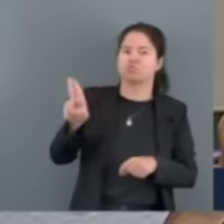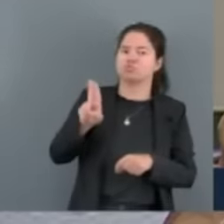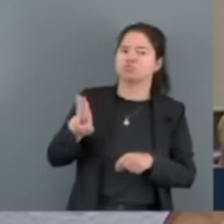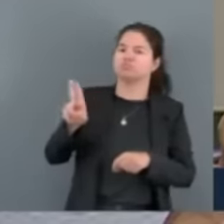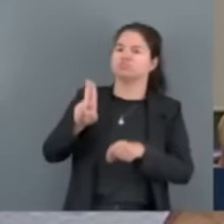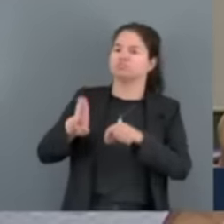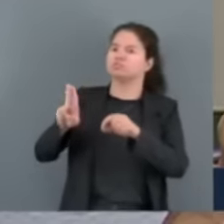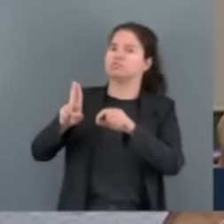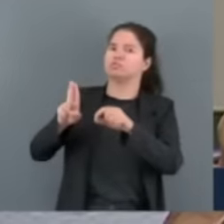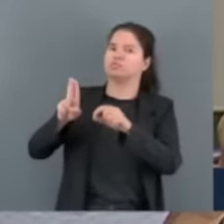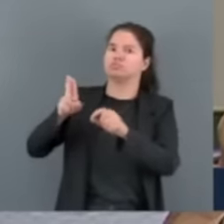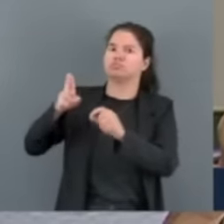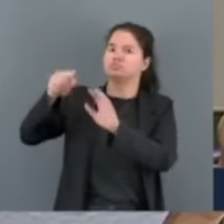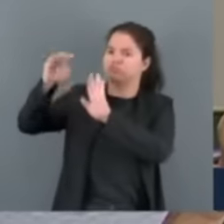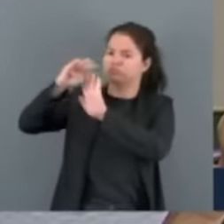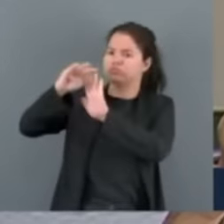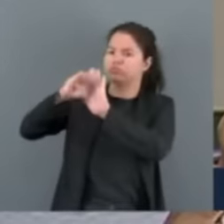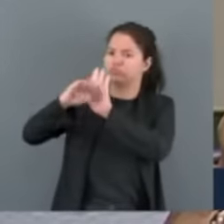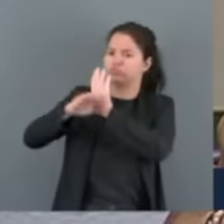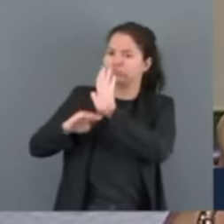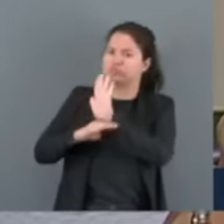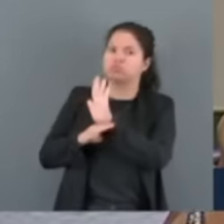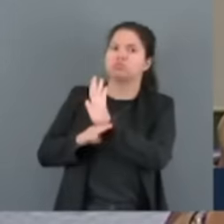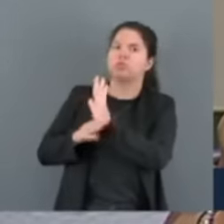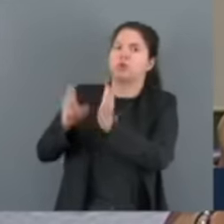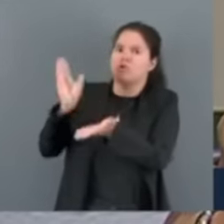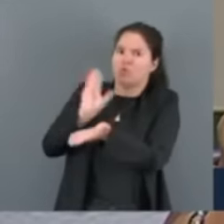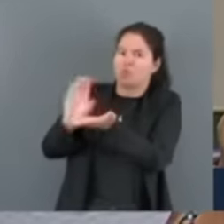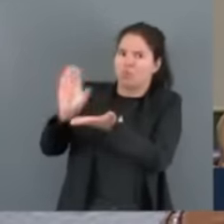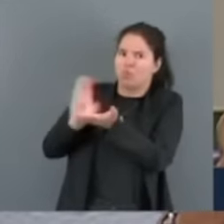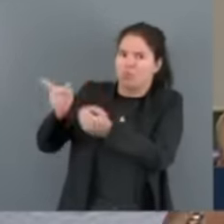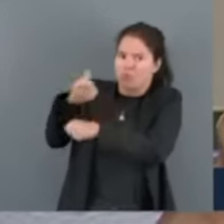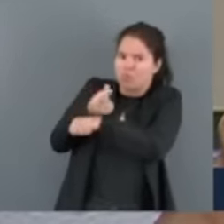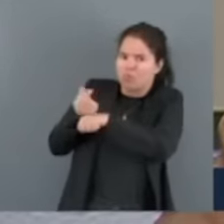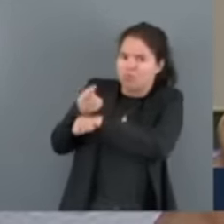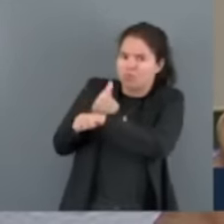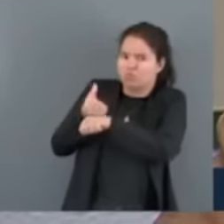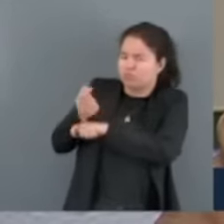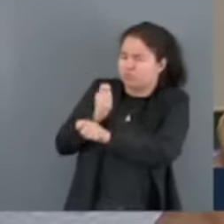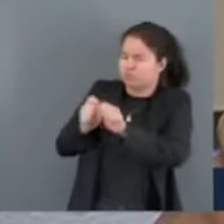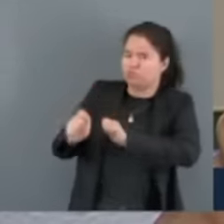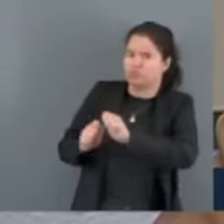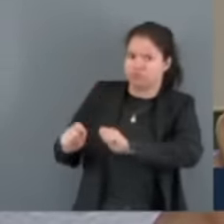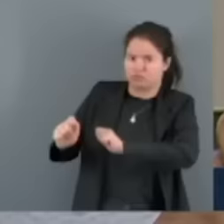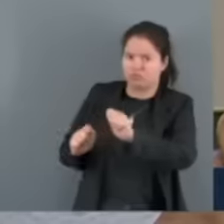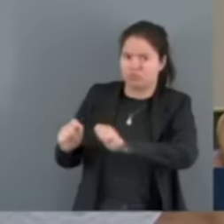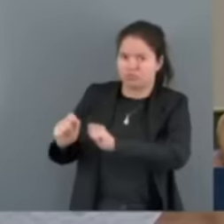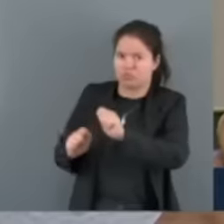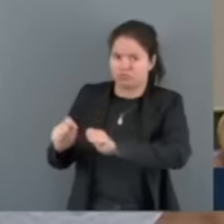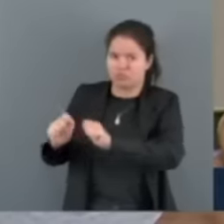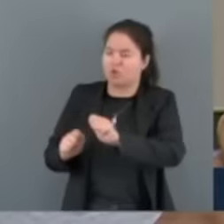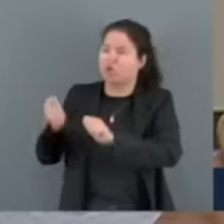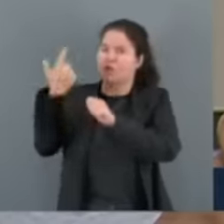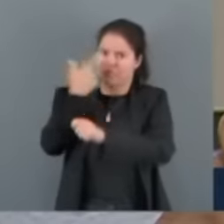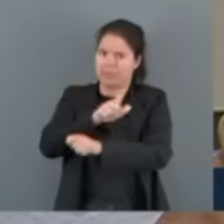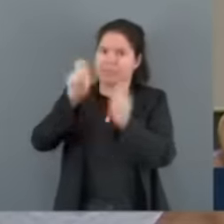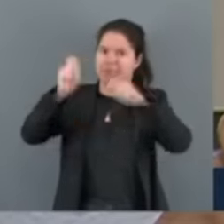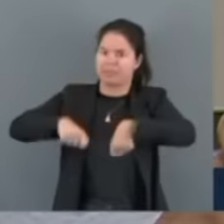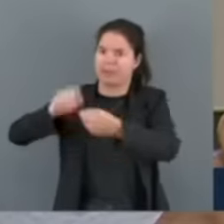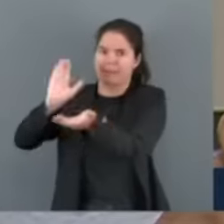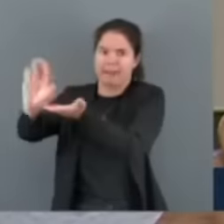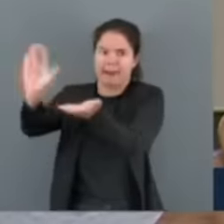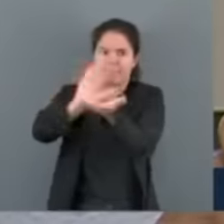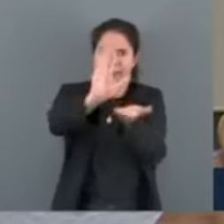Ministério faz dos seus recursos orçamentários, que é possível fazer essa alocação de recursos para estados